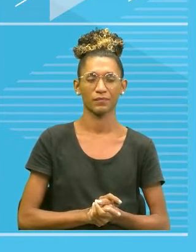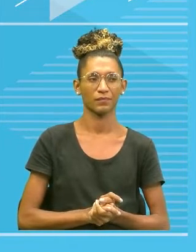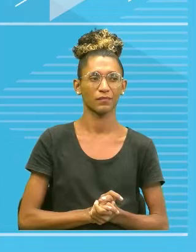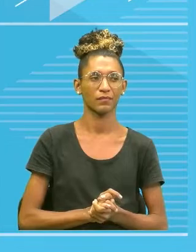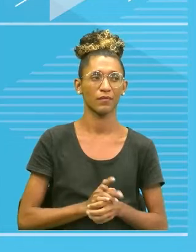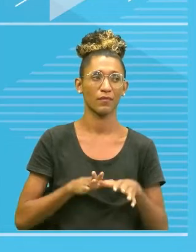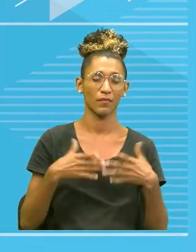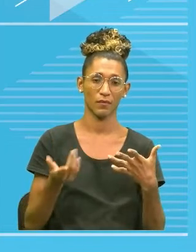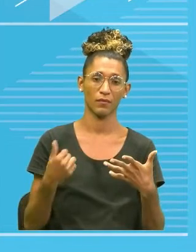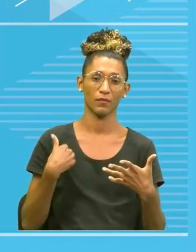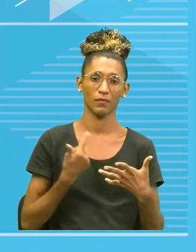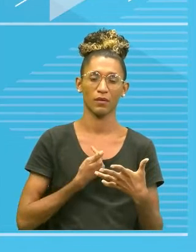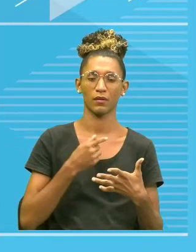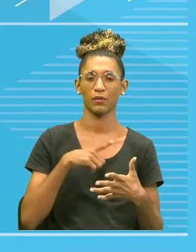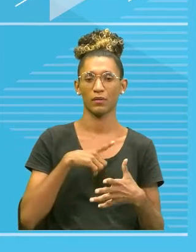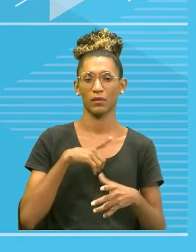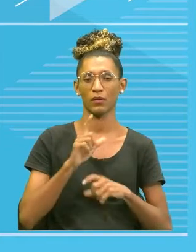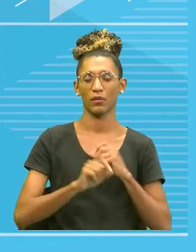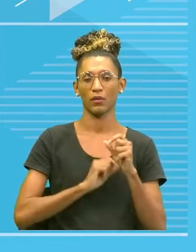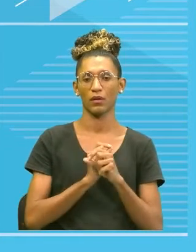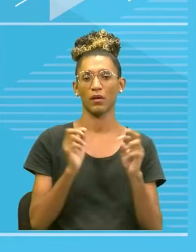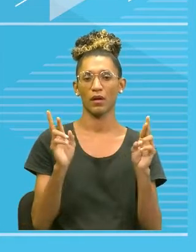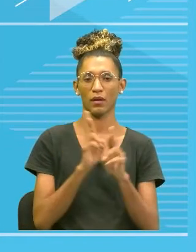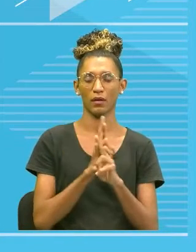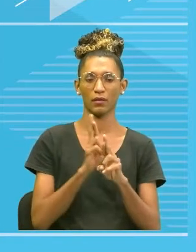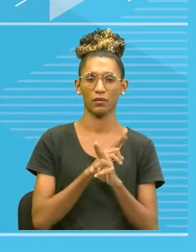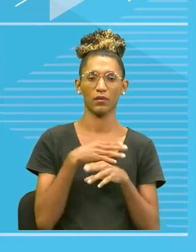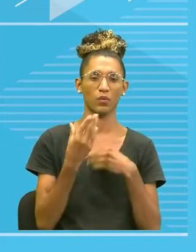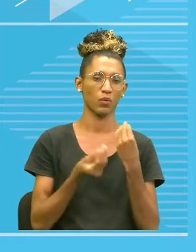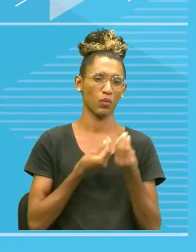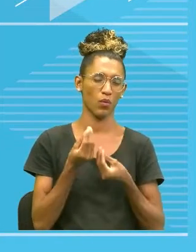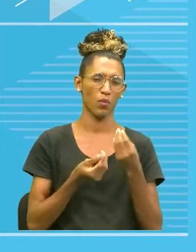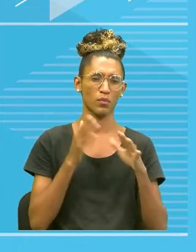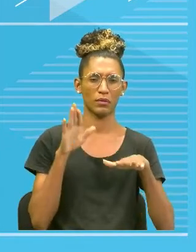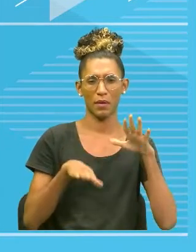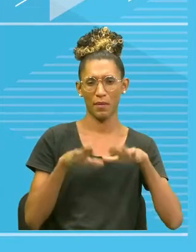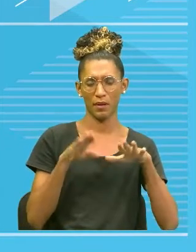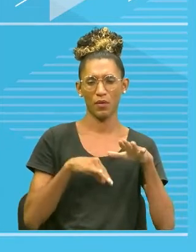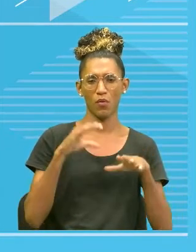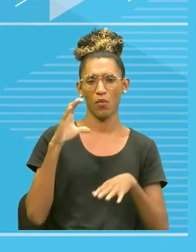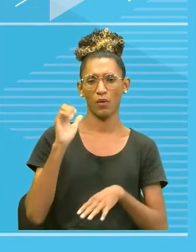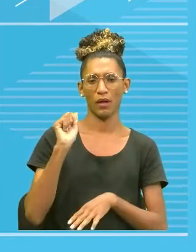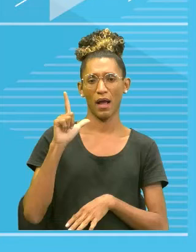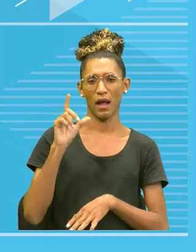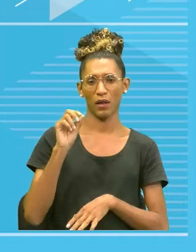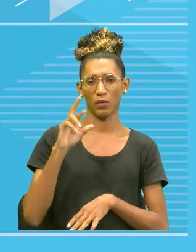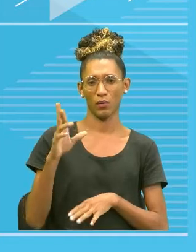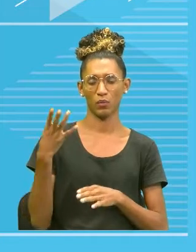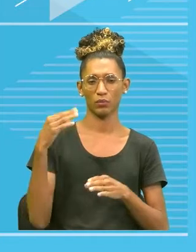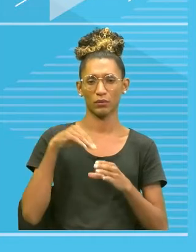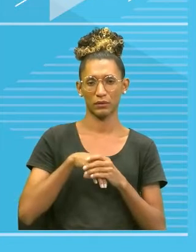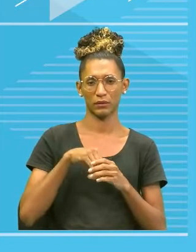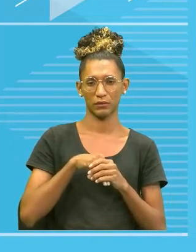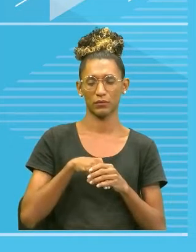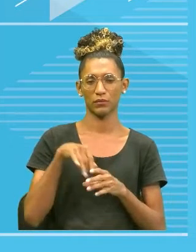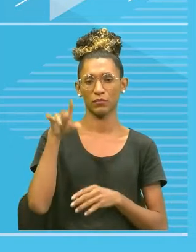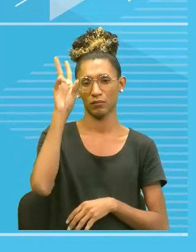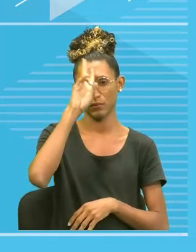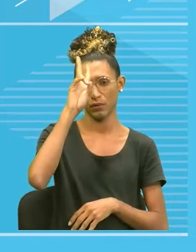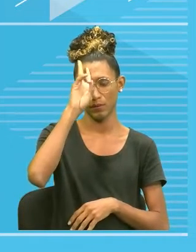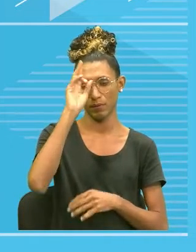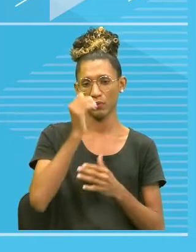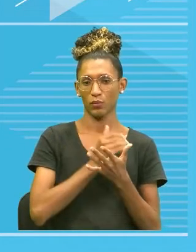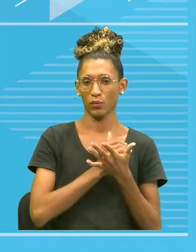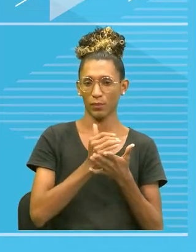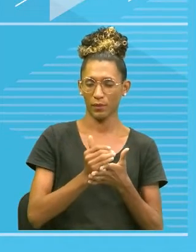E aí a gente tem a relação com a quantidade de calor que é trocada num ciclo, tá bom? Lembra lá que já desde o